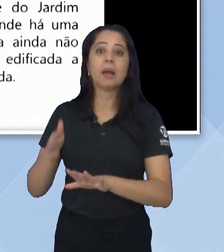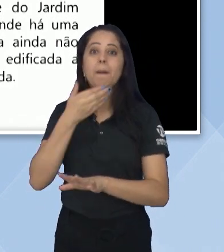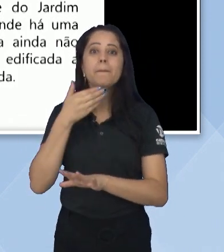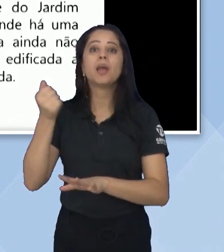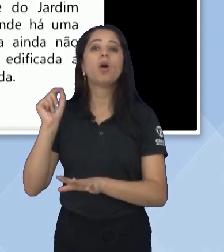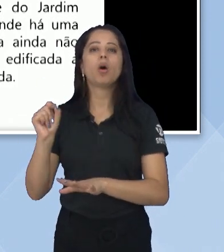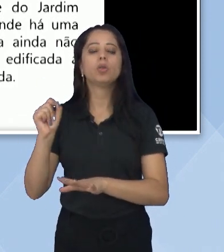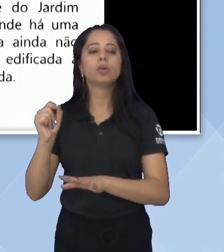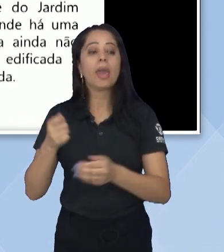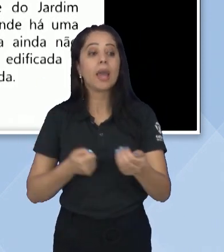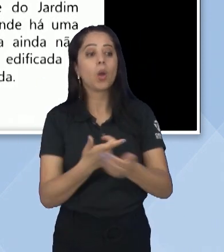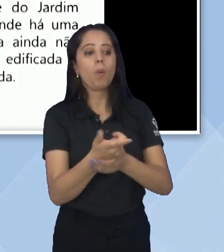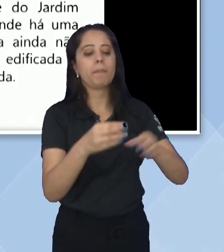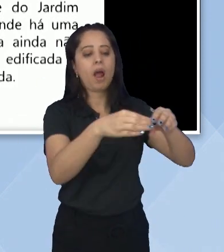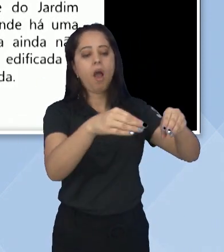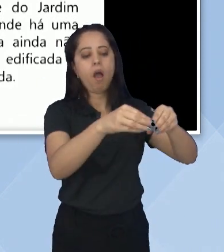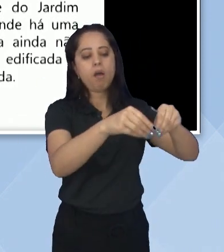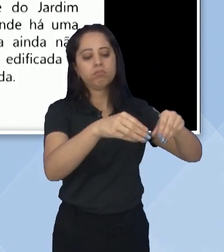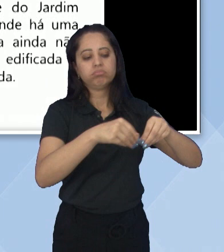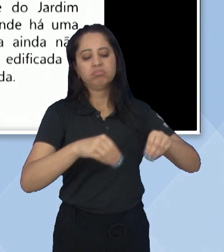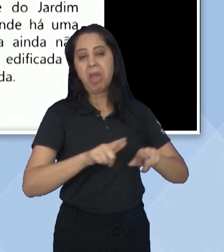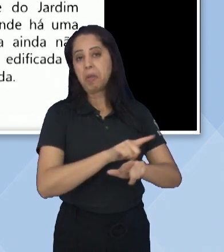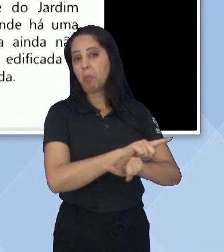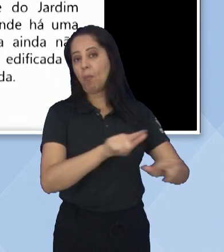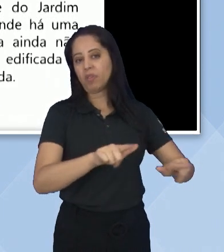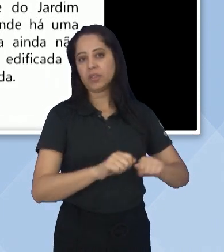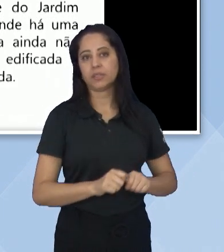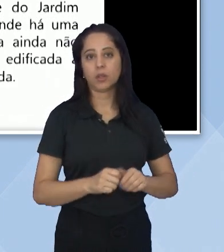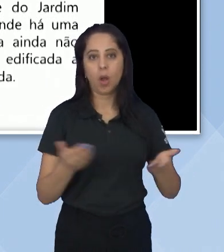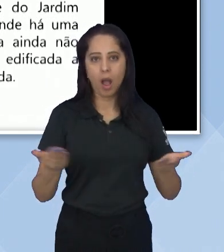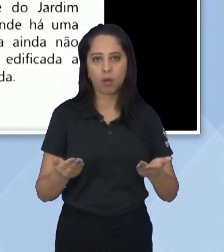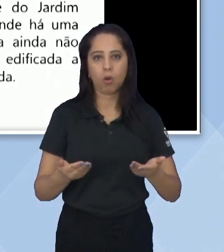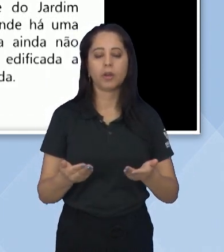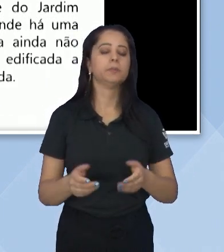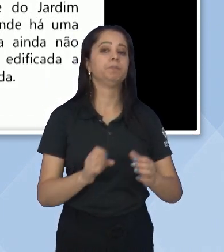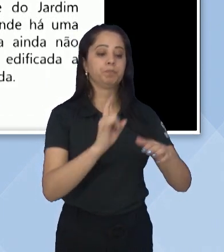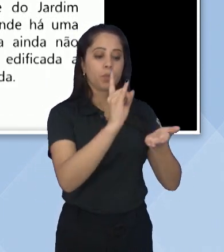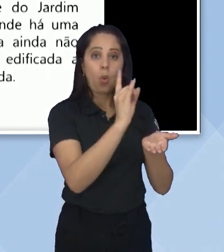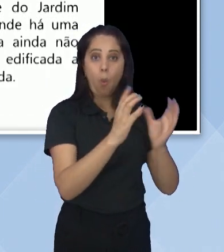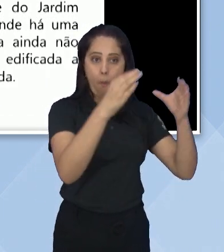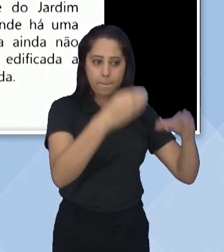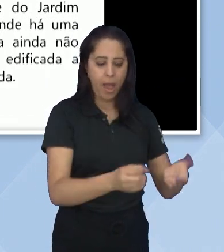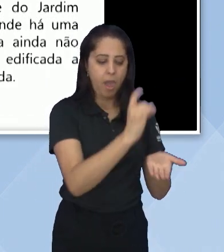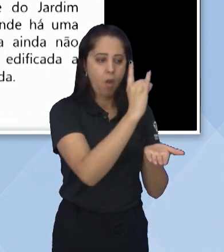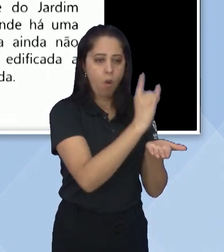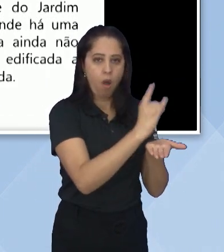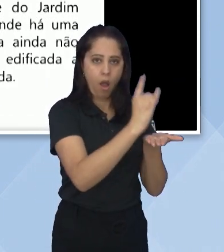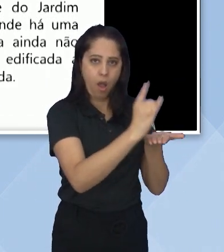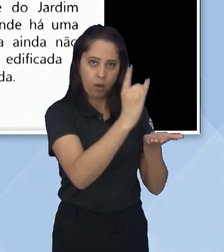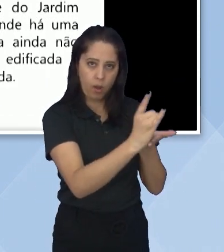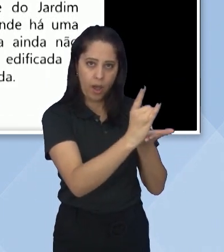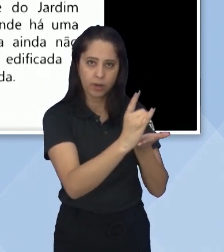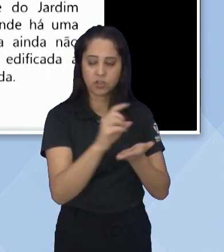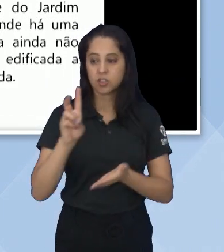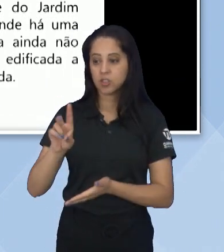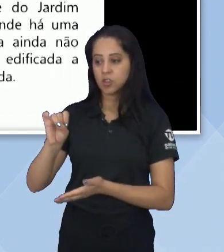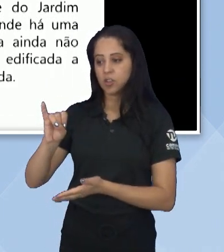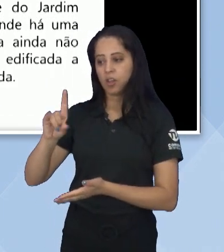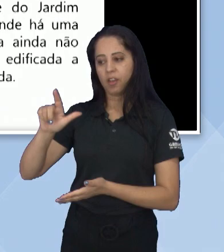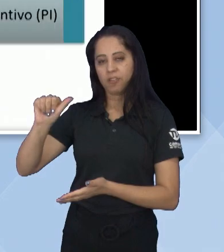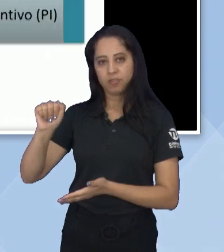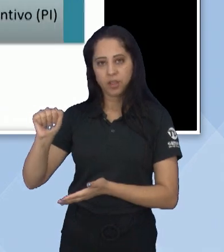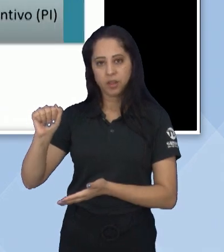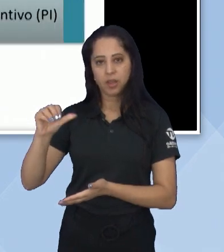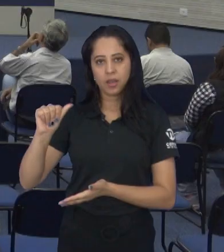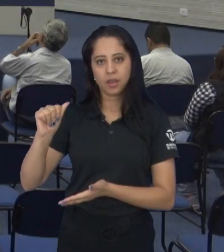vazio Então ela estava junto ao aquário e nós estamos por reposicionando ela juntar o som Dimas que ela tá ali lado a lado com São